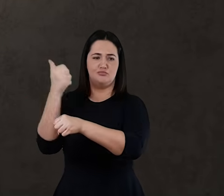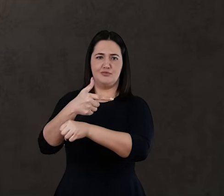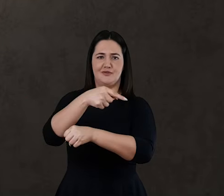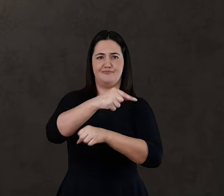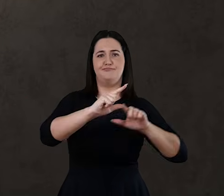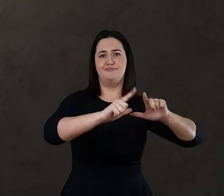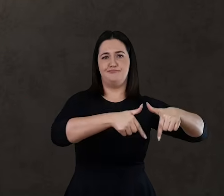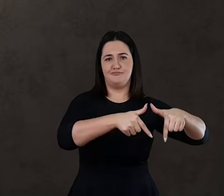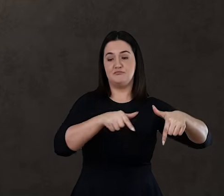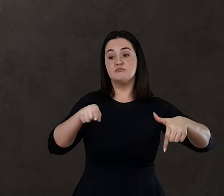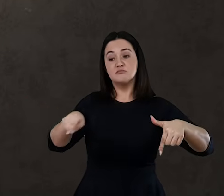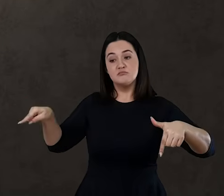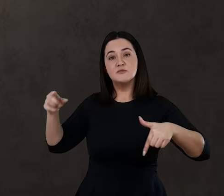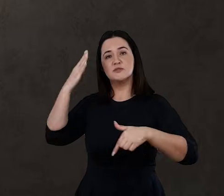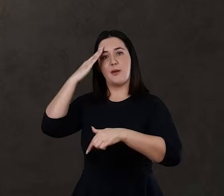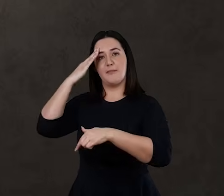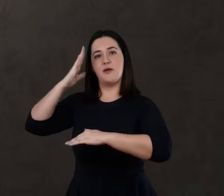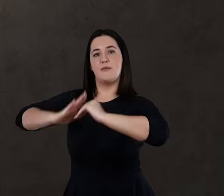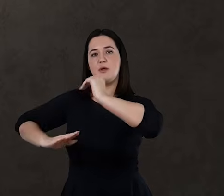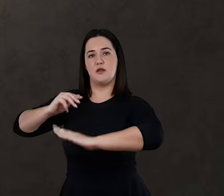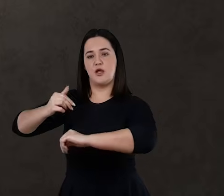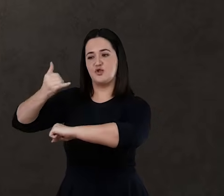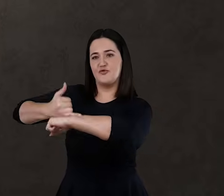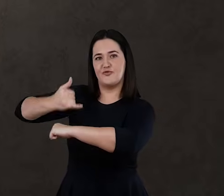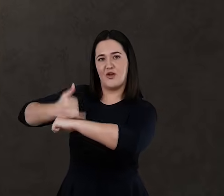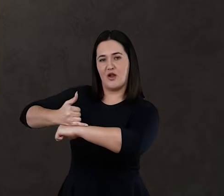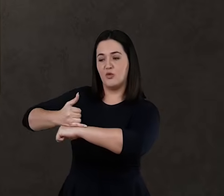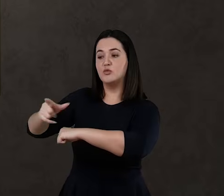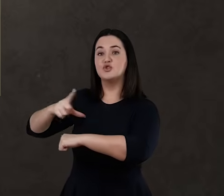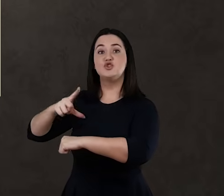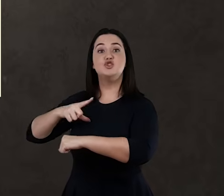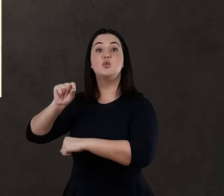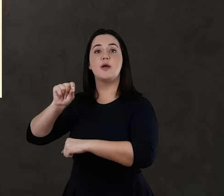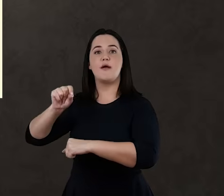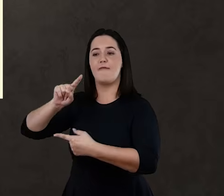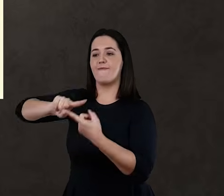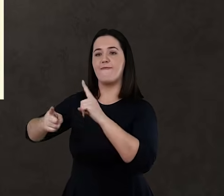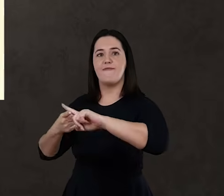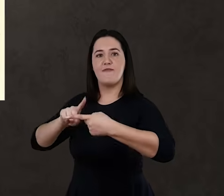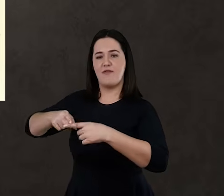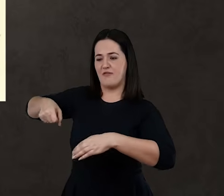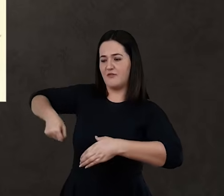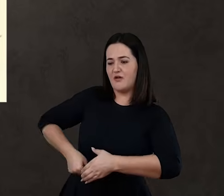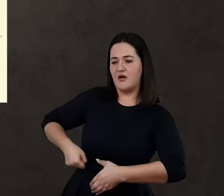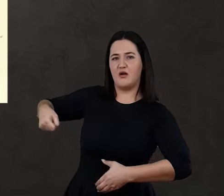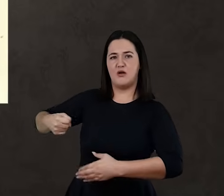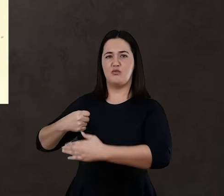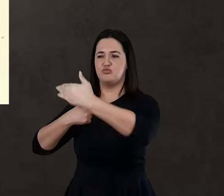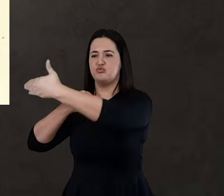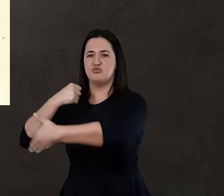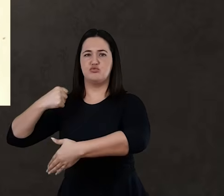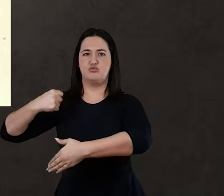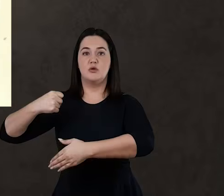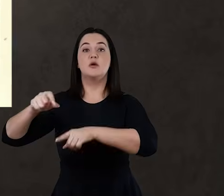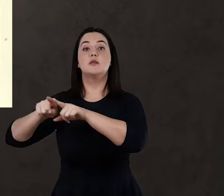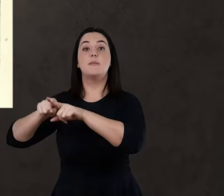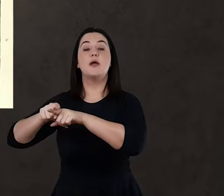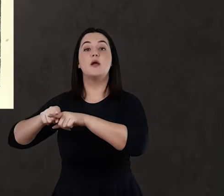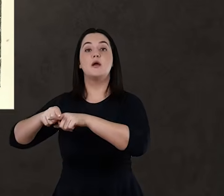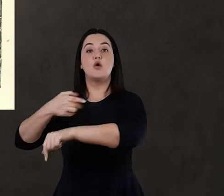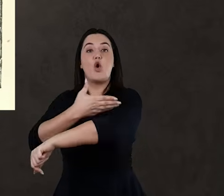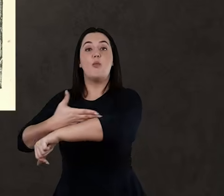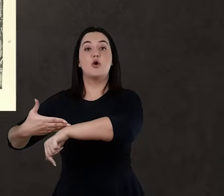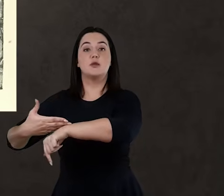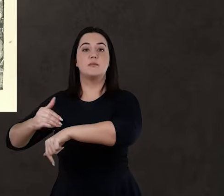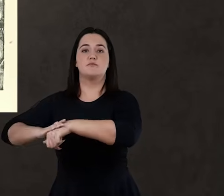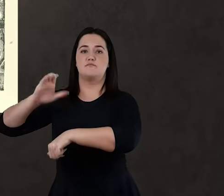os filisteus dominavam a arte da metalurgia, o que lhes permitia ter armas muito mais sofisticadas e comportamento